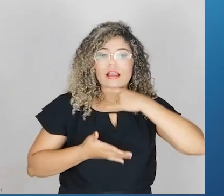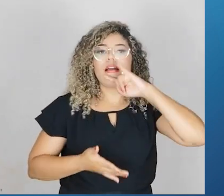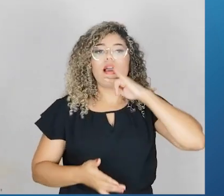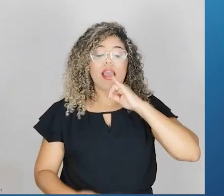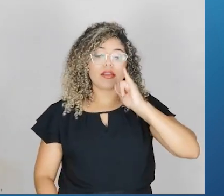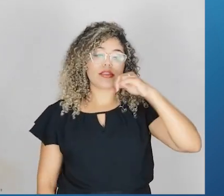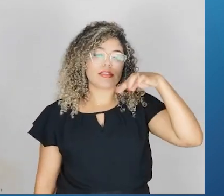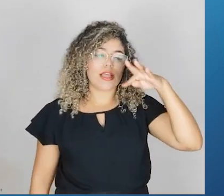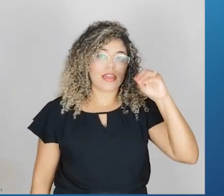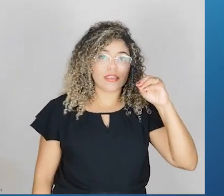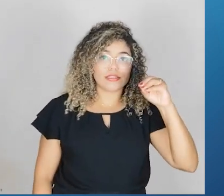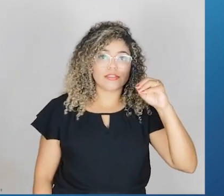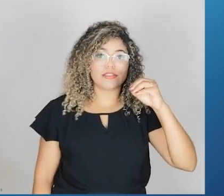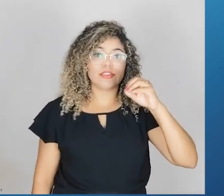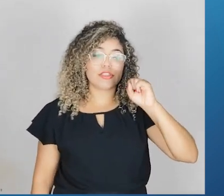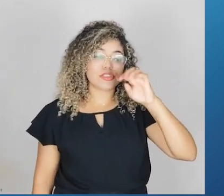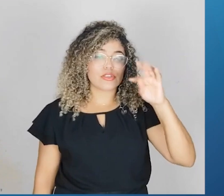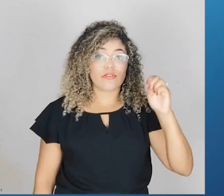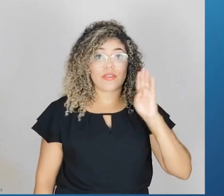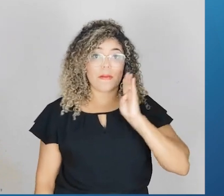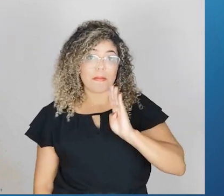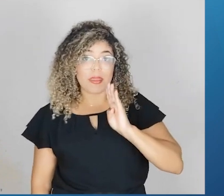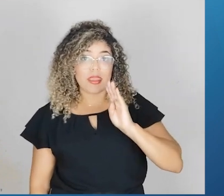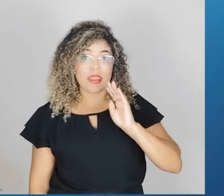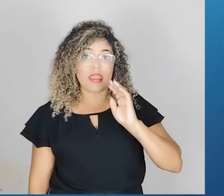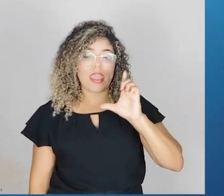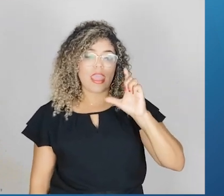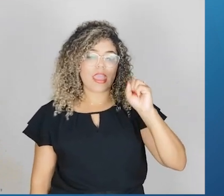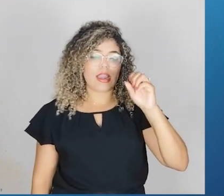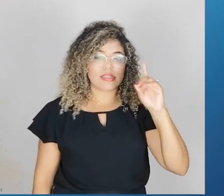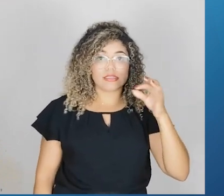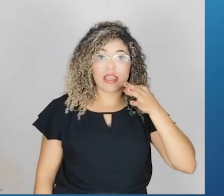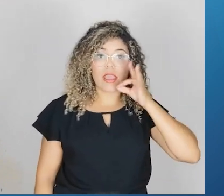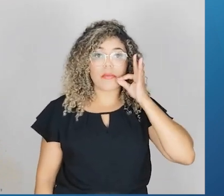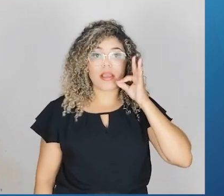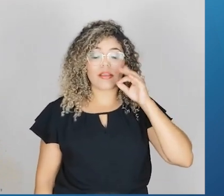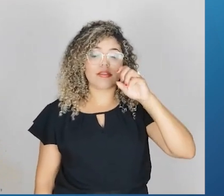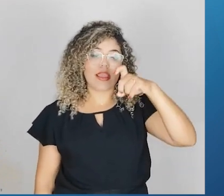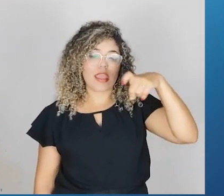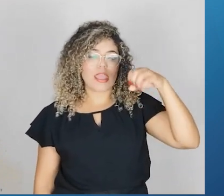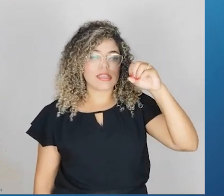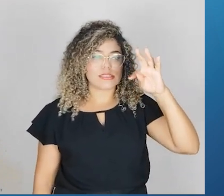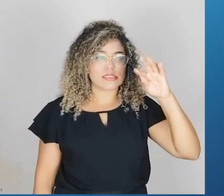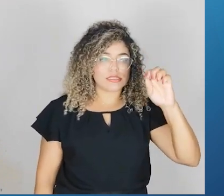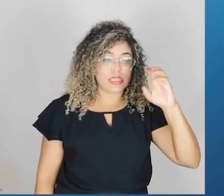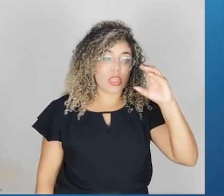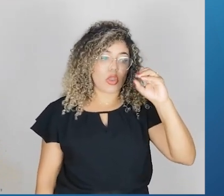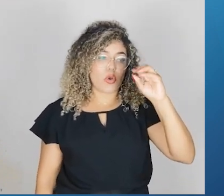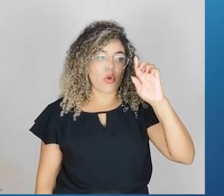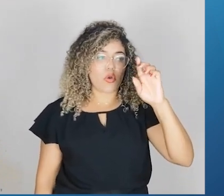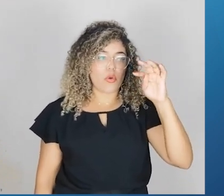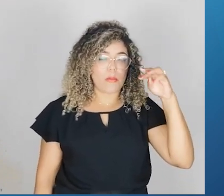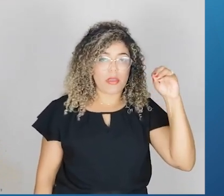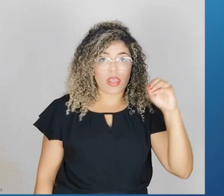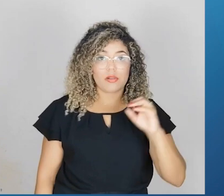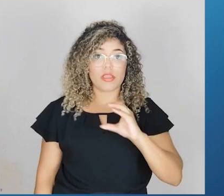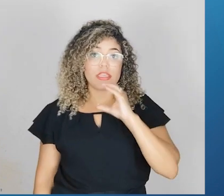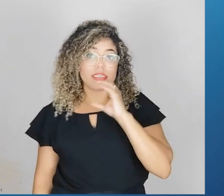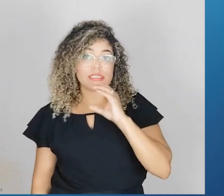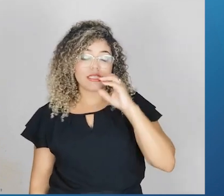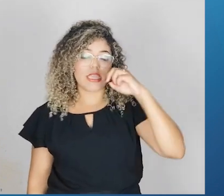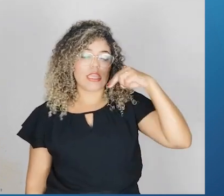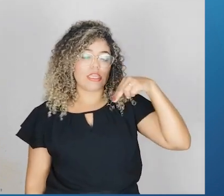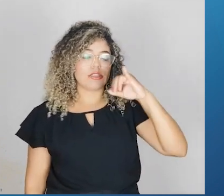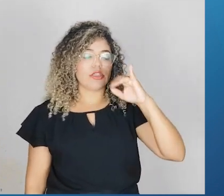solventes e soníferos. B, LSD, maconha, êxtase e o cogumelo. Ou letra C,